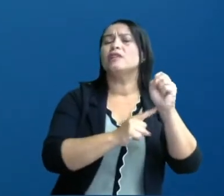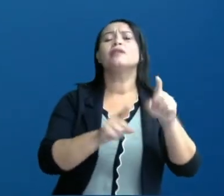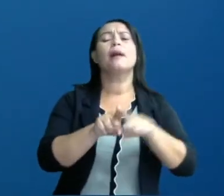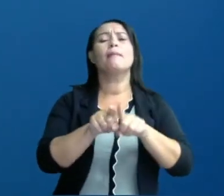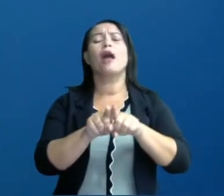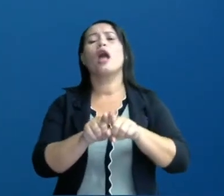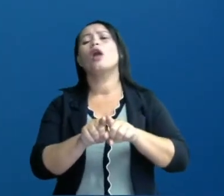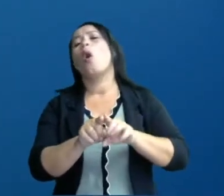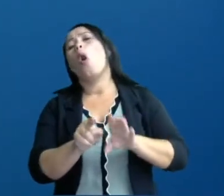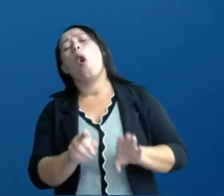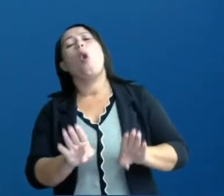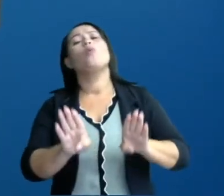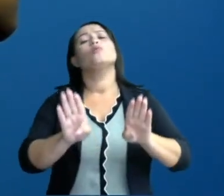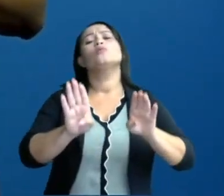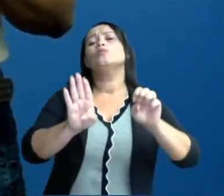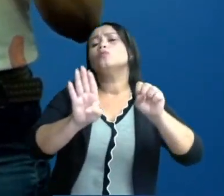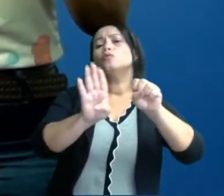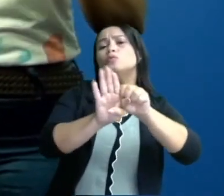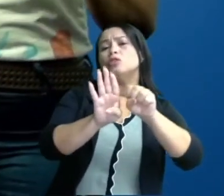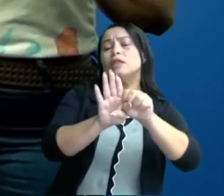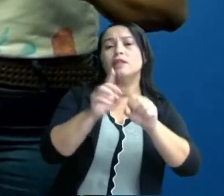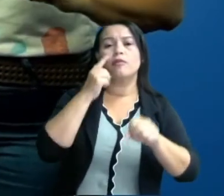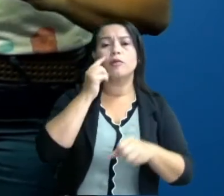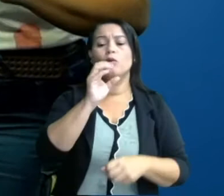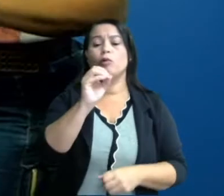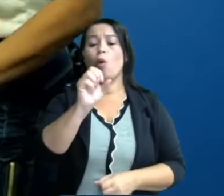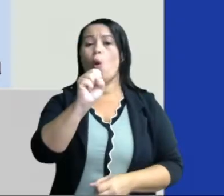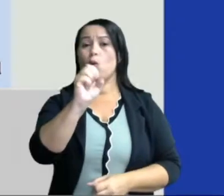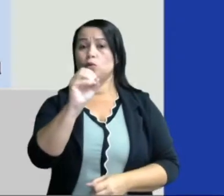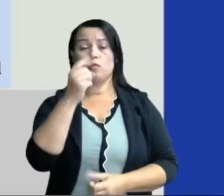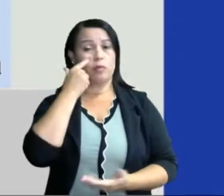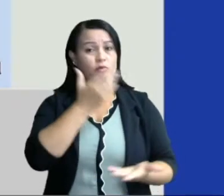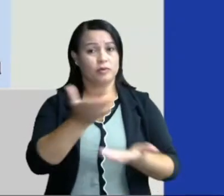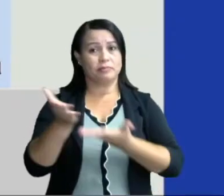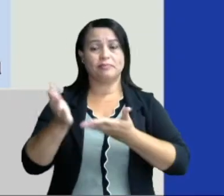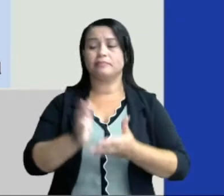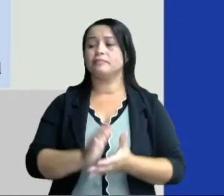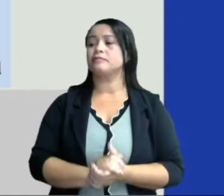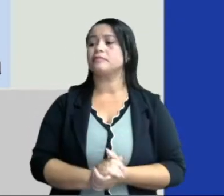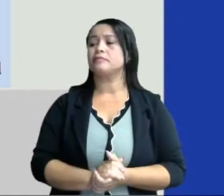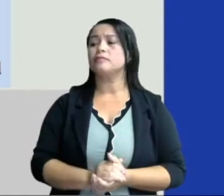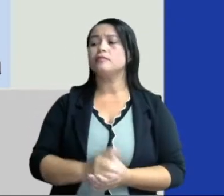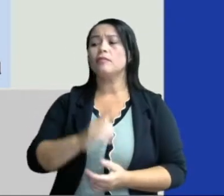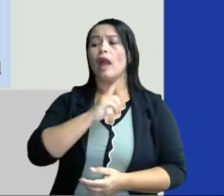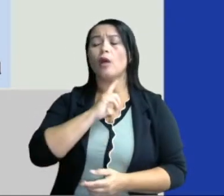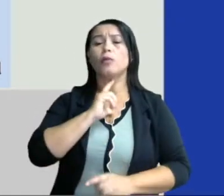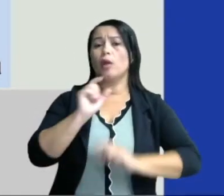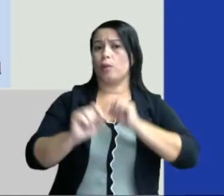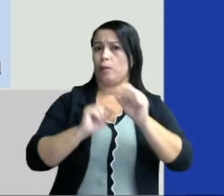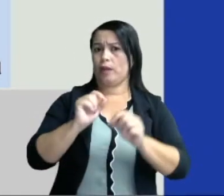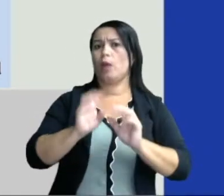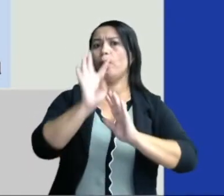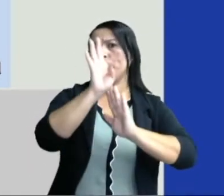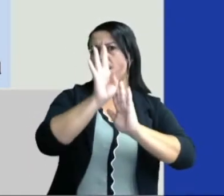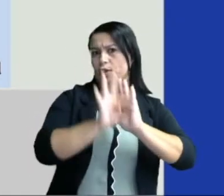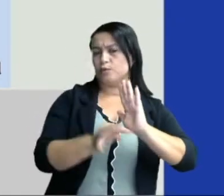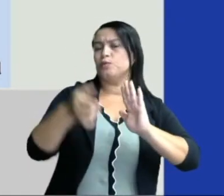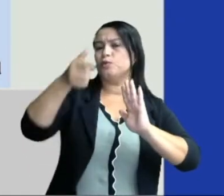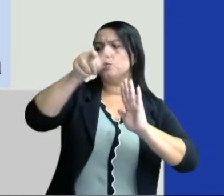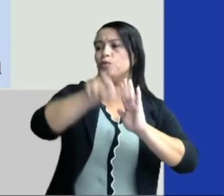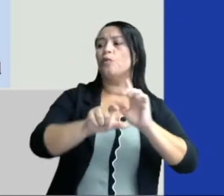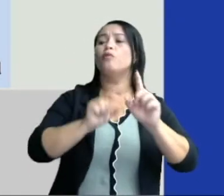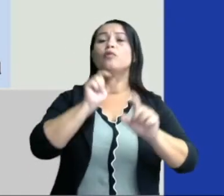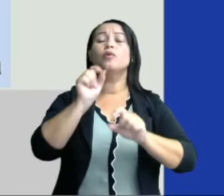terminações oso. Então, vamos lá. Vejam como é que vai ficar. Eu tenho aqui o texto novamente